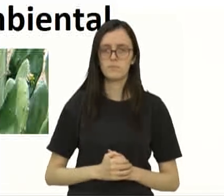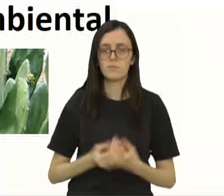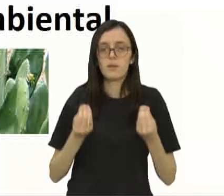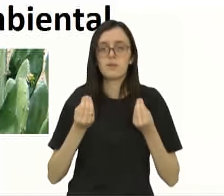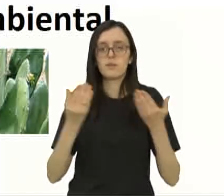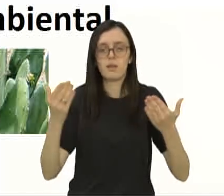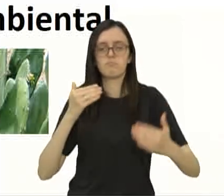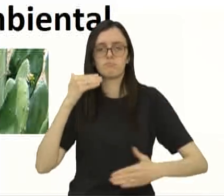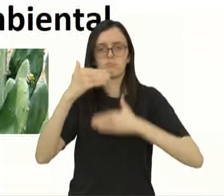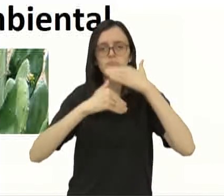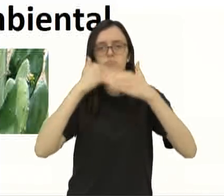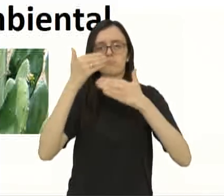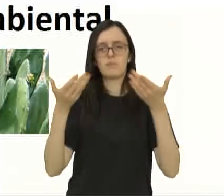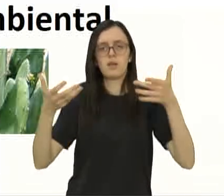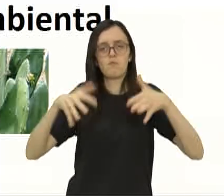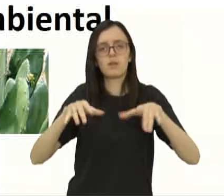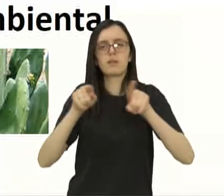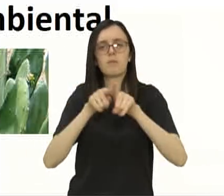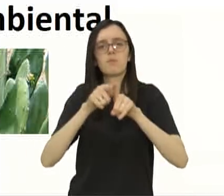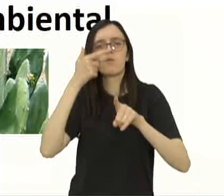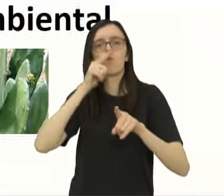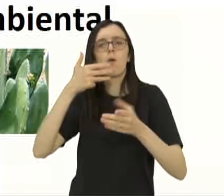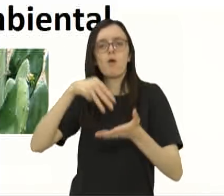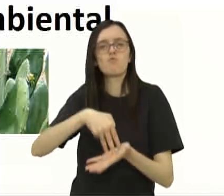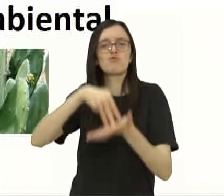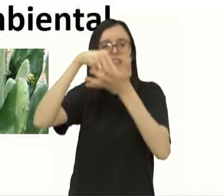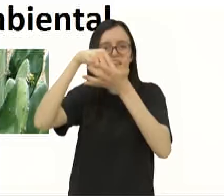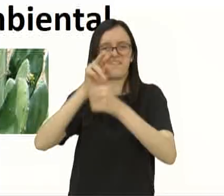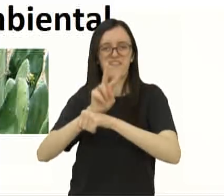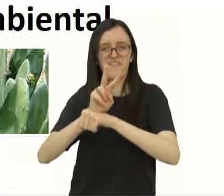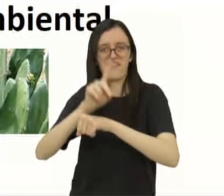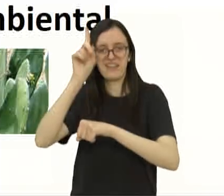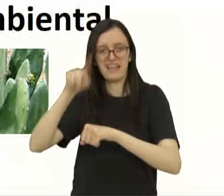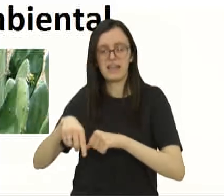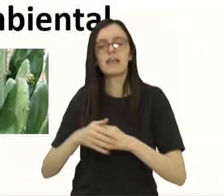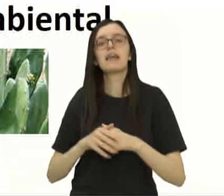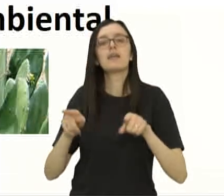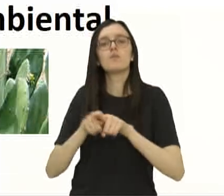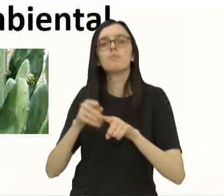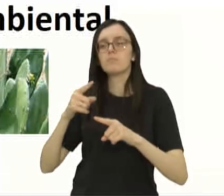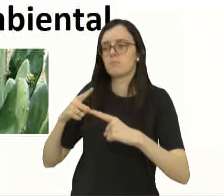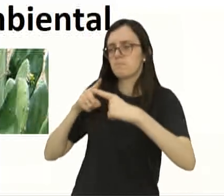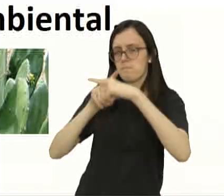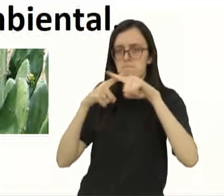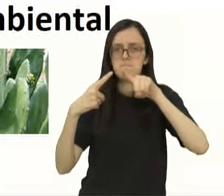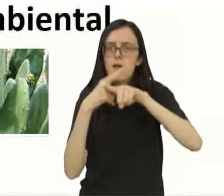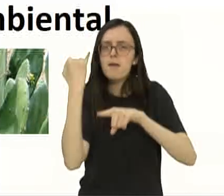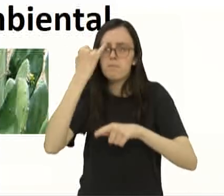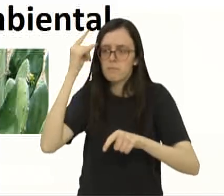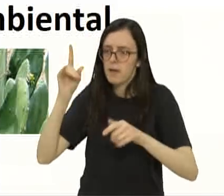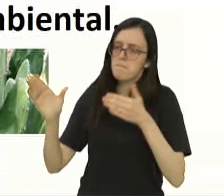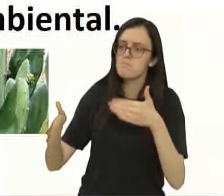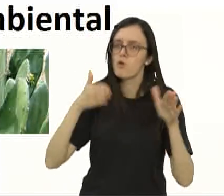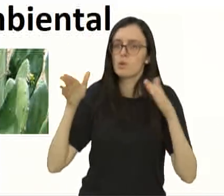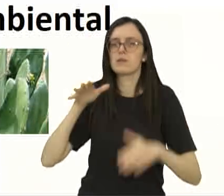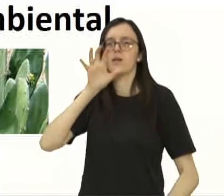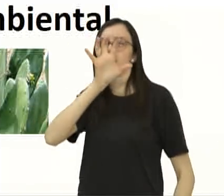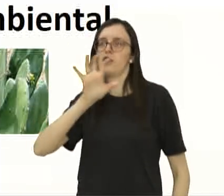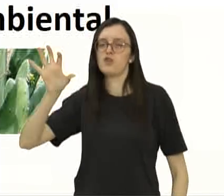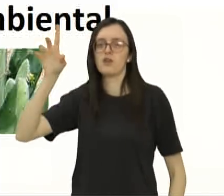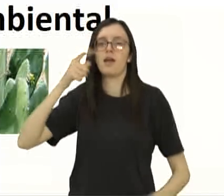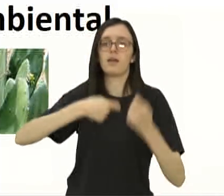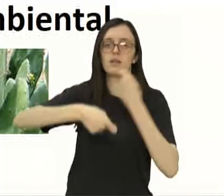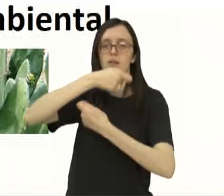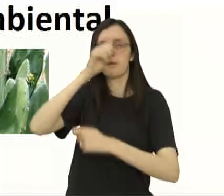Promover o desenvolvimento inclusivo e sustentável e a integração competitiva da base produtiva regional nas